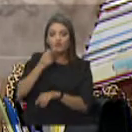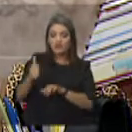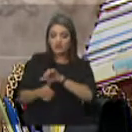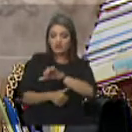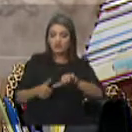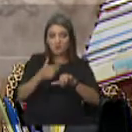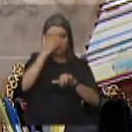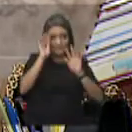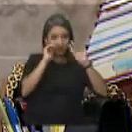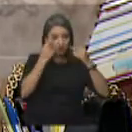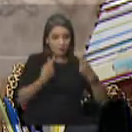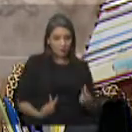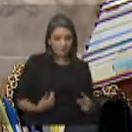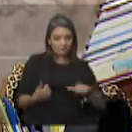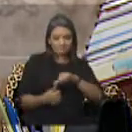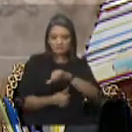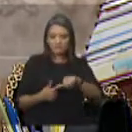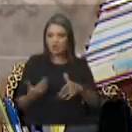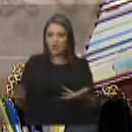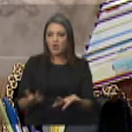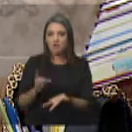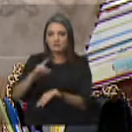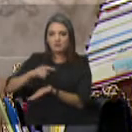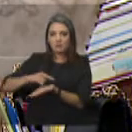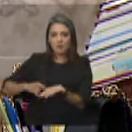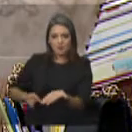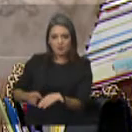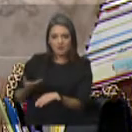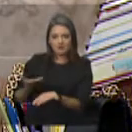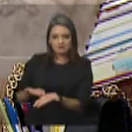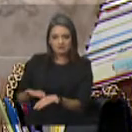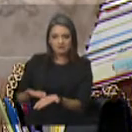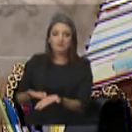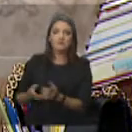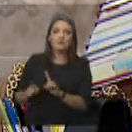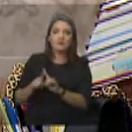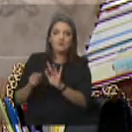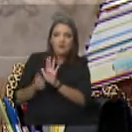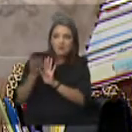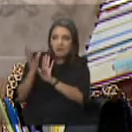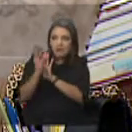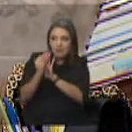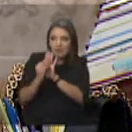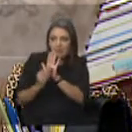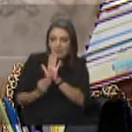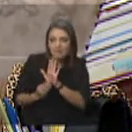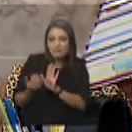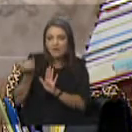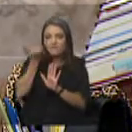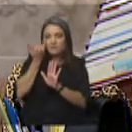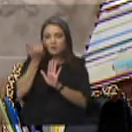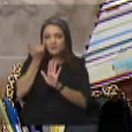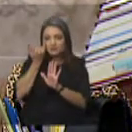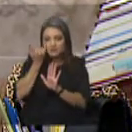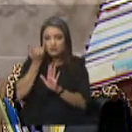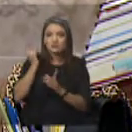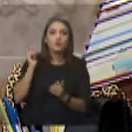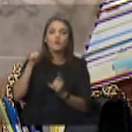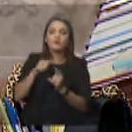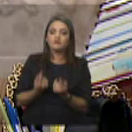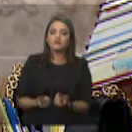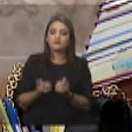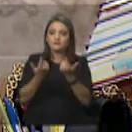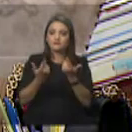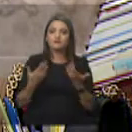de pessoa humana reduzida a um documento, a um conjunto de dados recolhidos para fins econômicos. É o